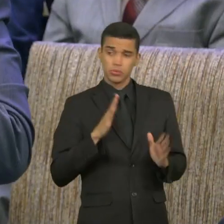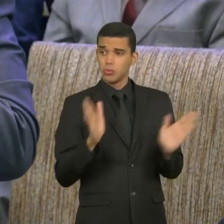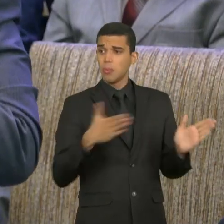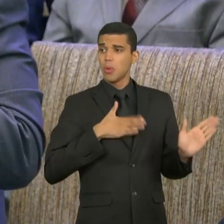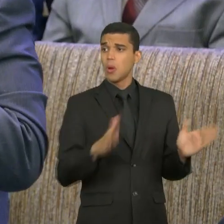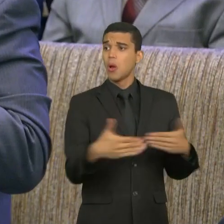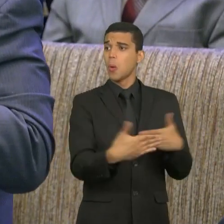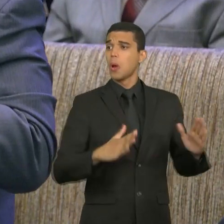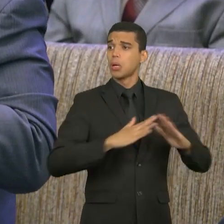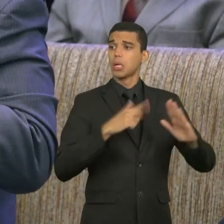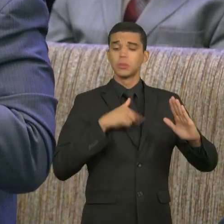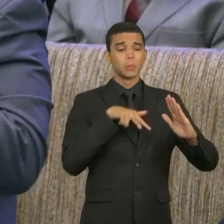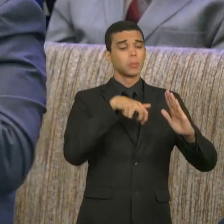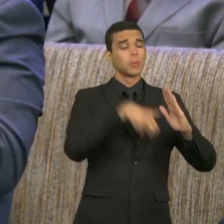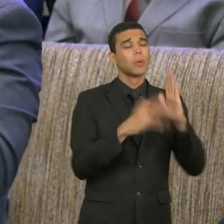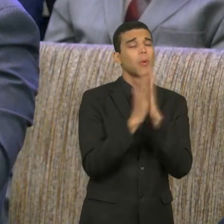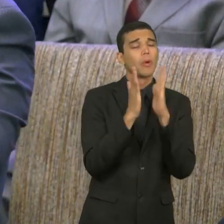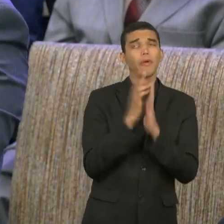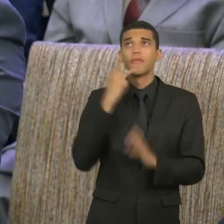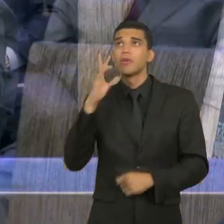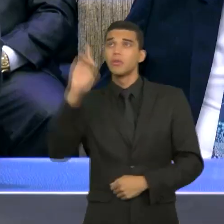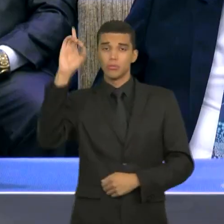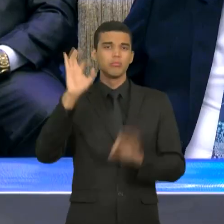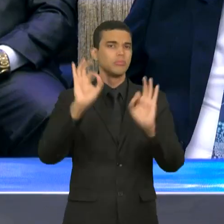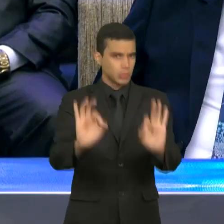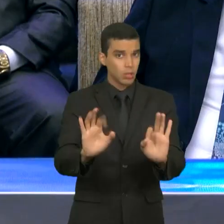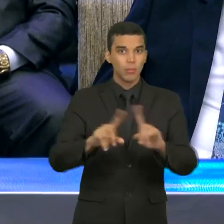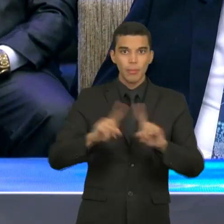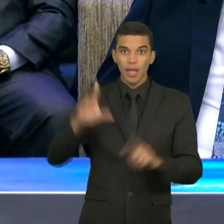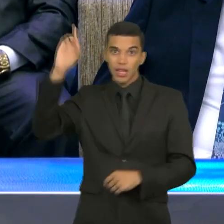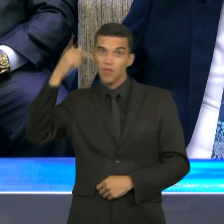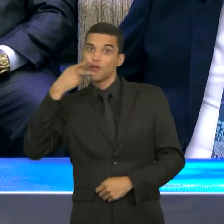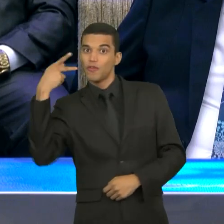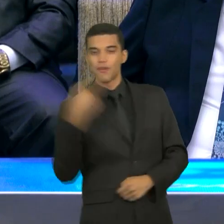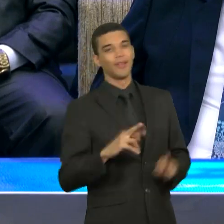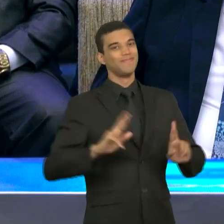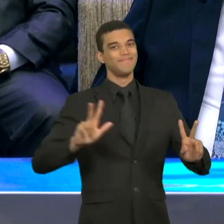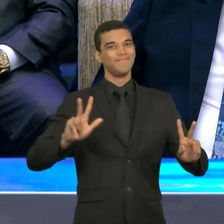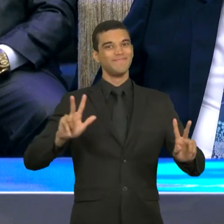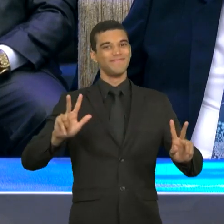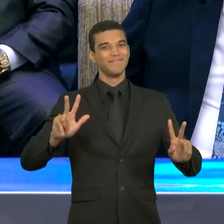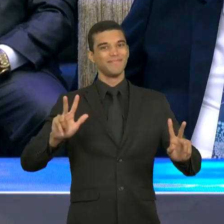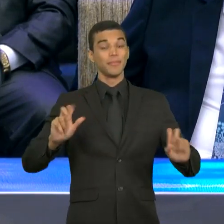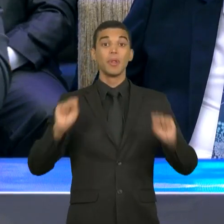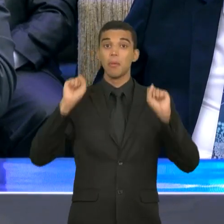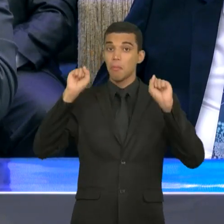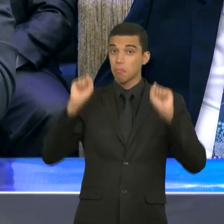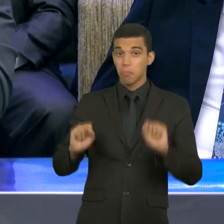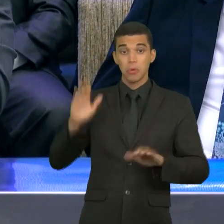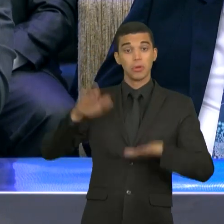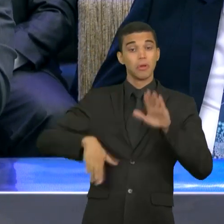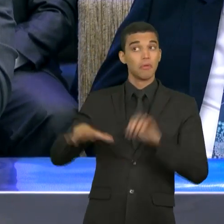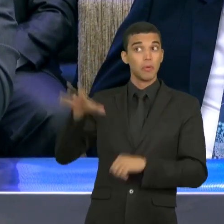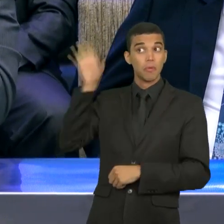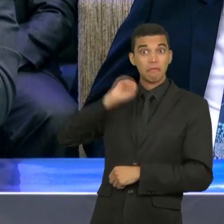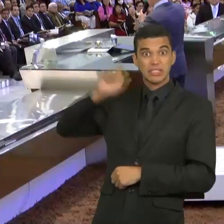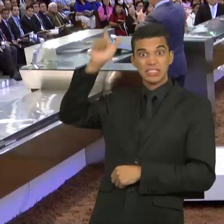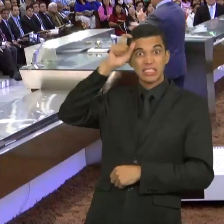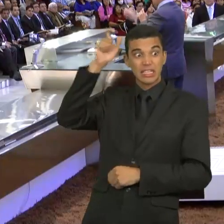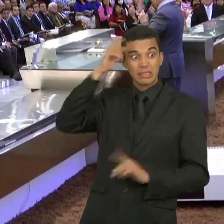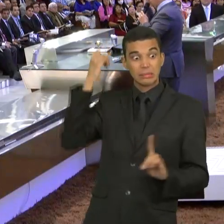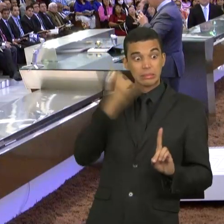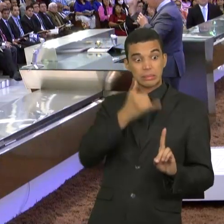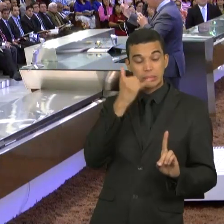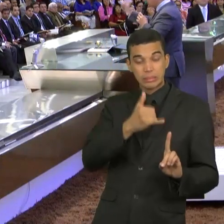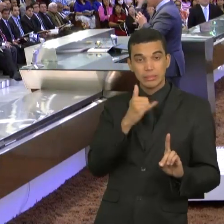pessoa pode falar com Deus agora Deus falar com ele é diferente ele pode ouvir a voz do demônio pode ouvir a voz do cão